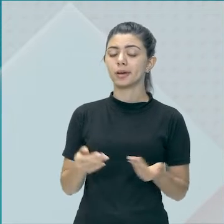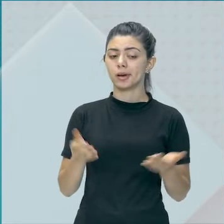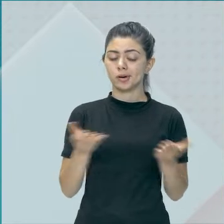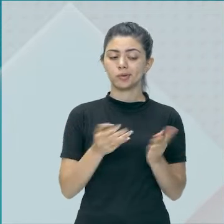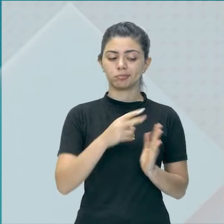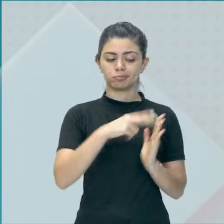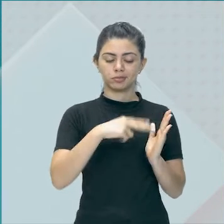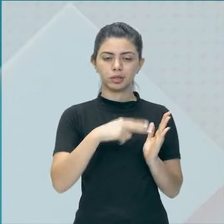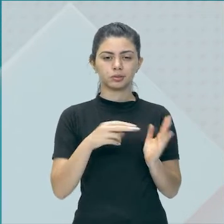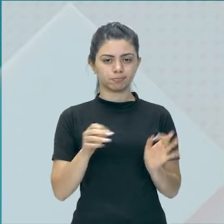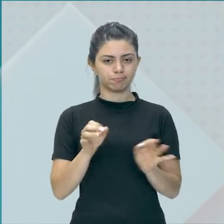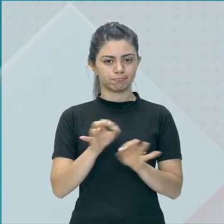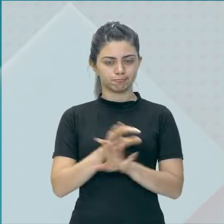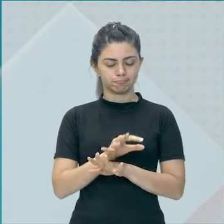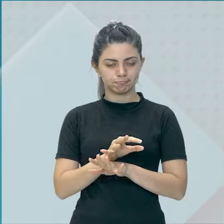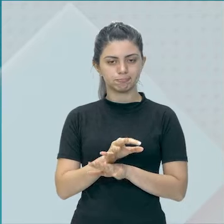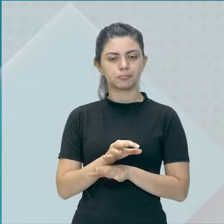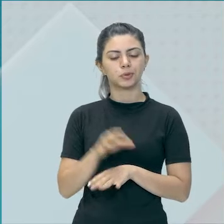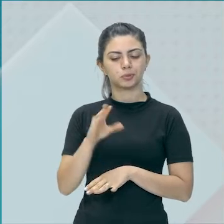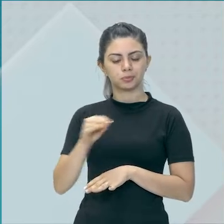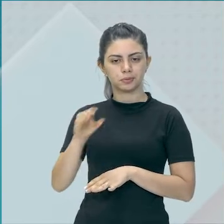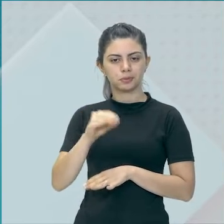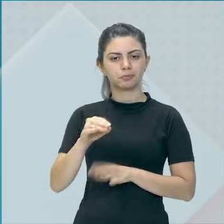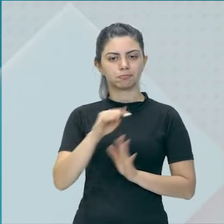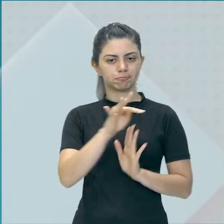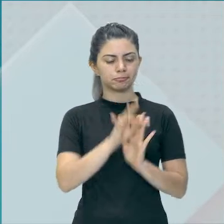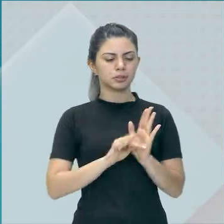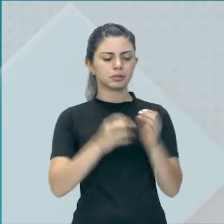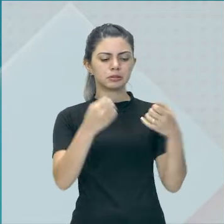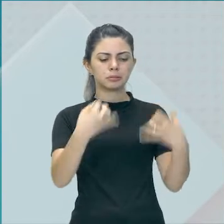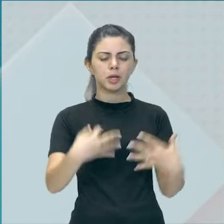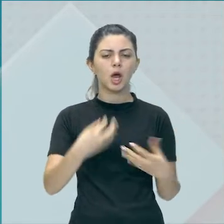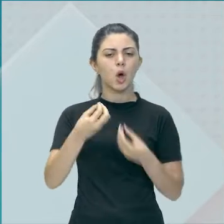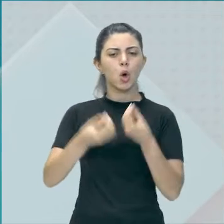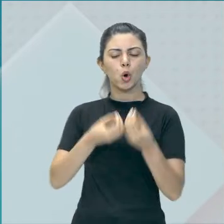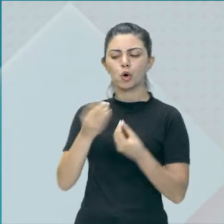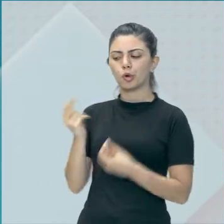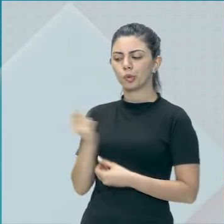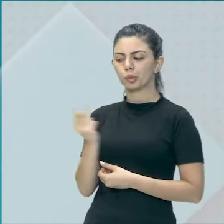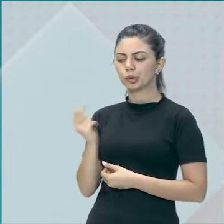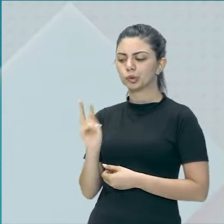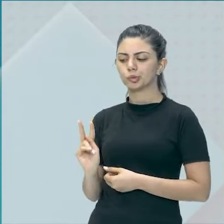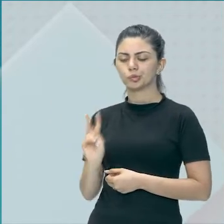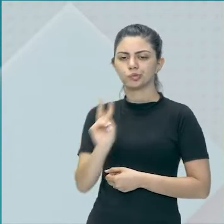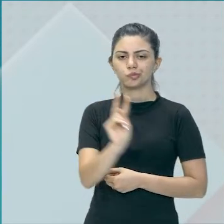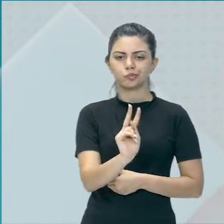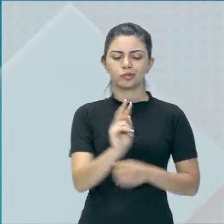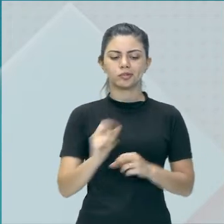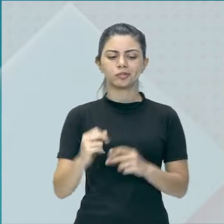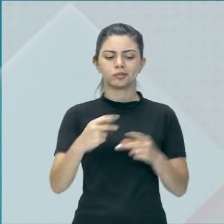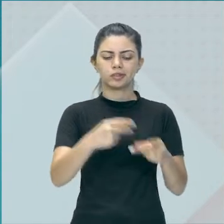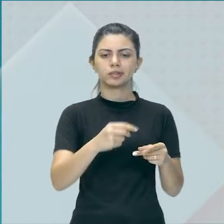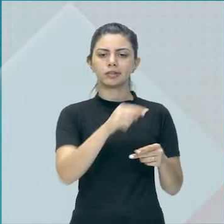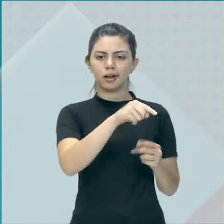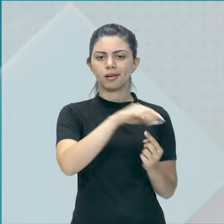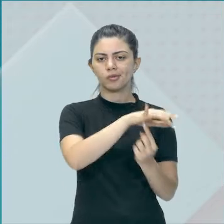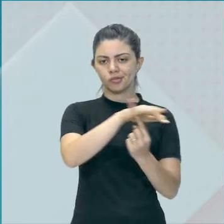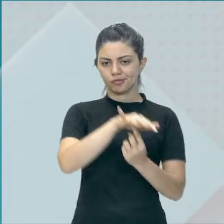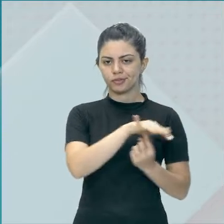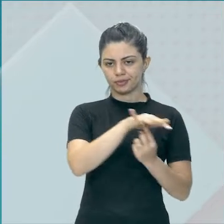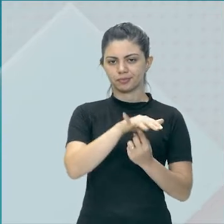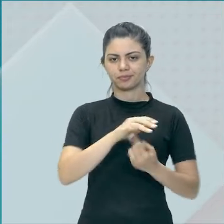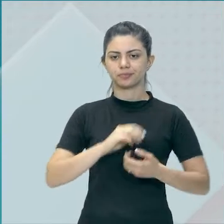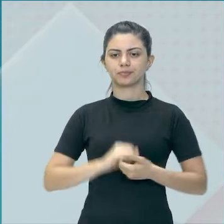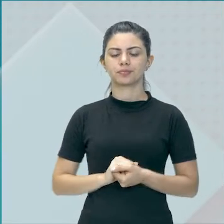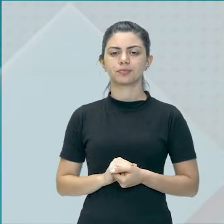finalizamos, o áudio juntamente com o texto contando como foi a visita dos nossos personagens Sammy e Potira a esta